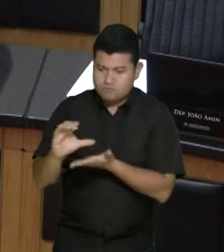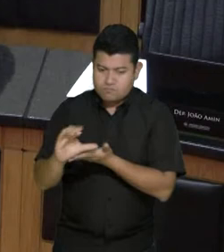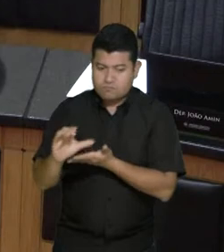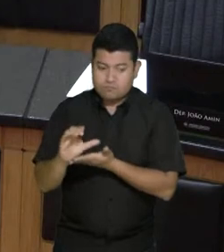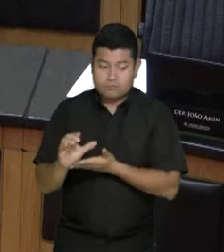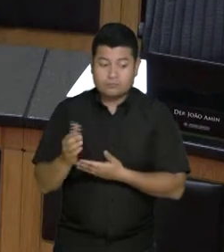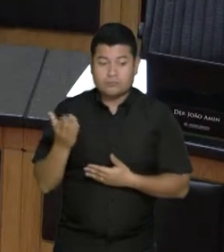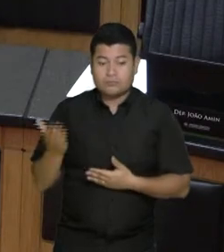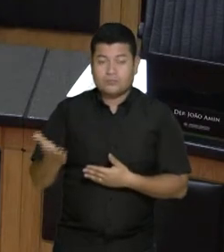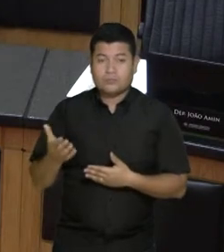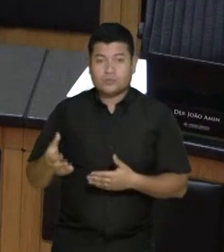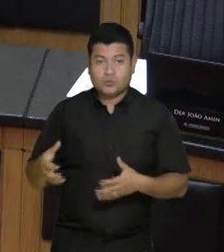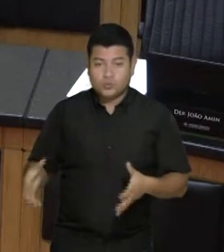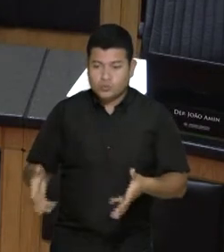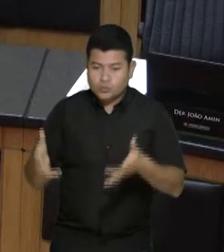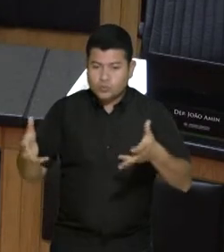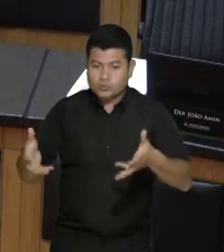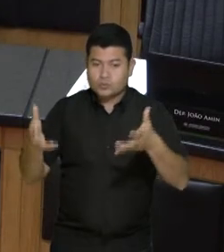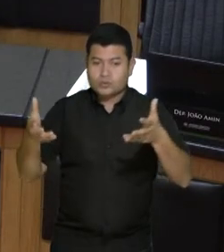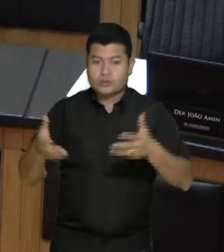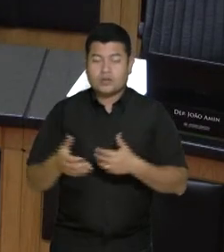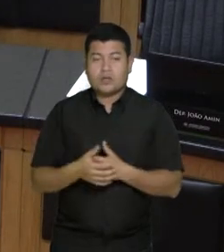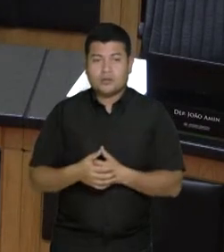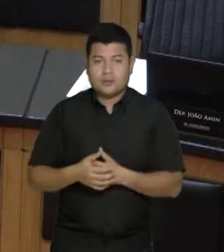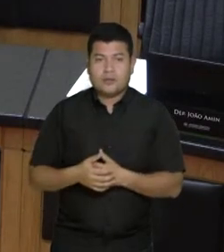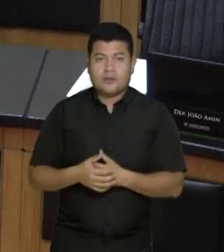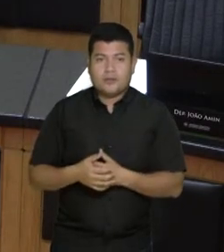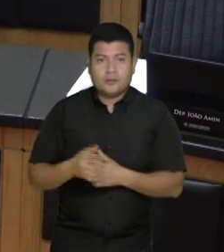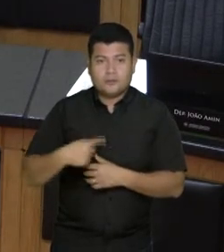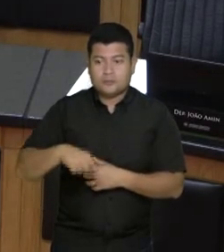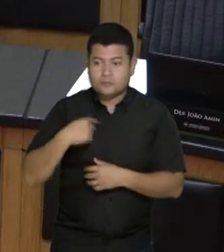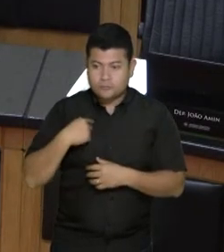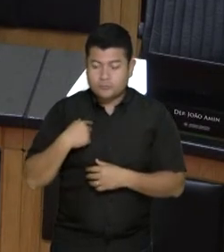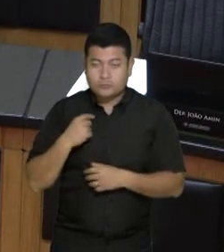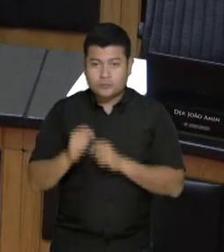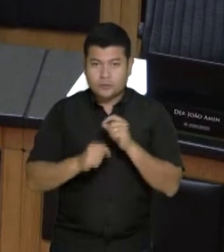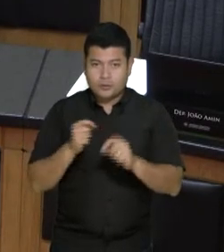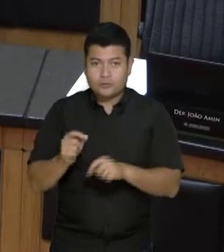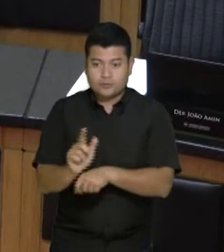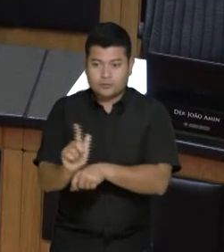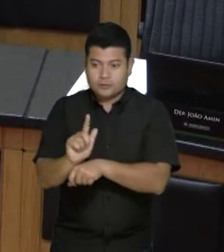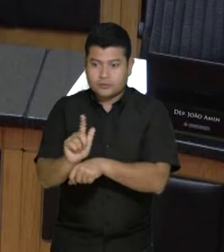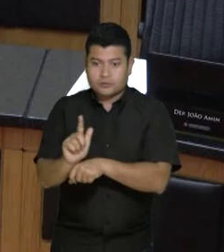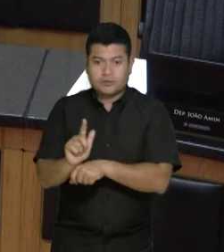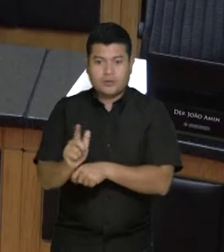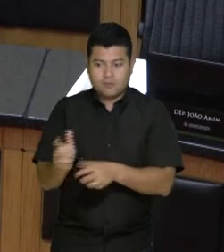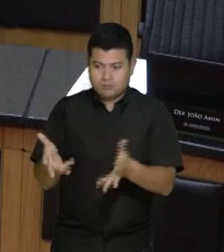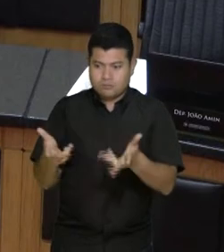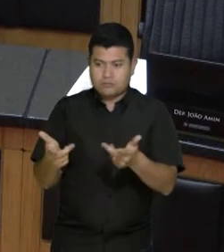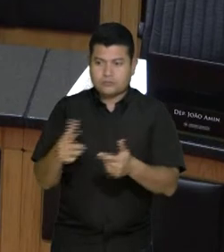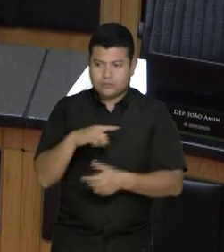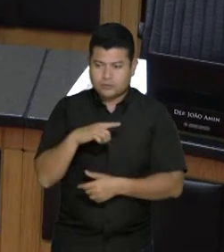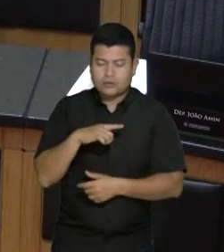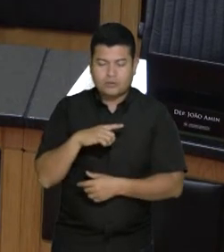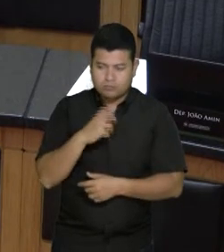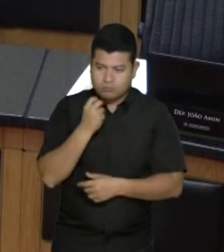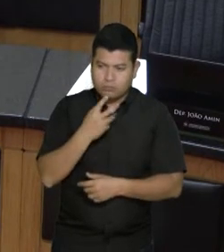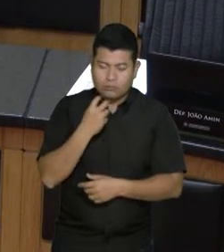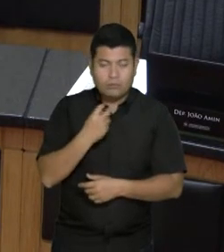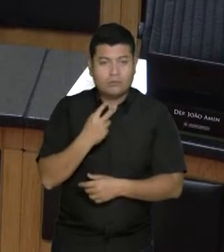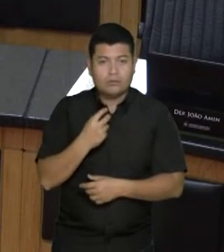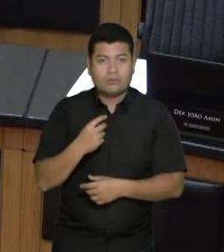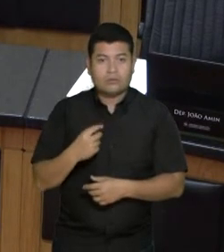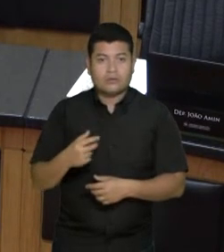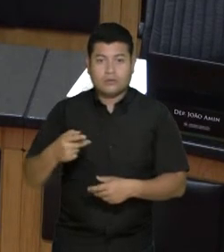e frutifica esses recursos, aí nos chama muita atenção pela gestão de qualidade. E, assim, o povo que for